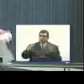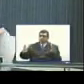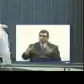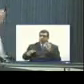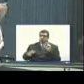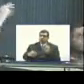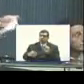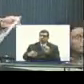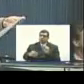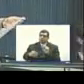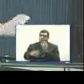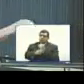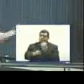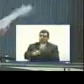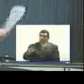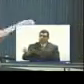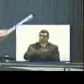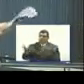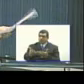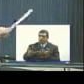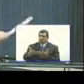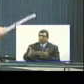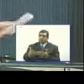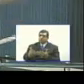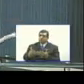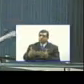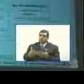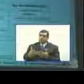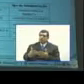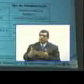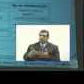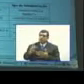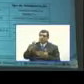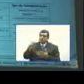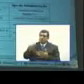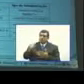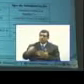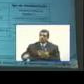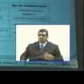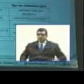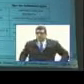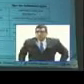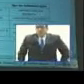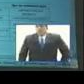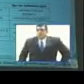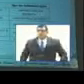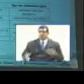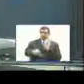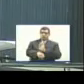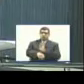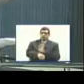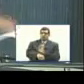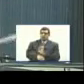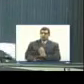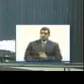seguinte se é o cálculo hoje o deputado de hoje não é o de ontem se é a tela do site Junta Comercial do estado